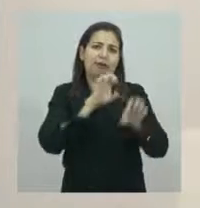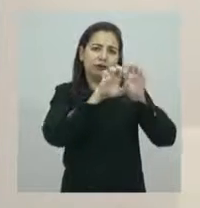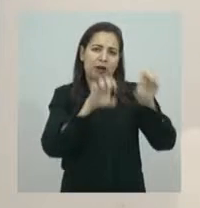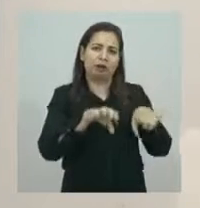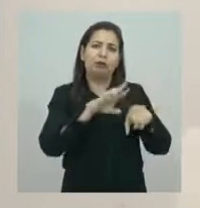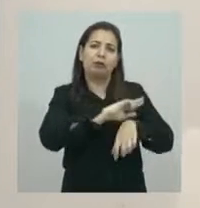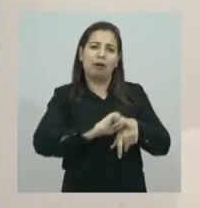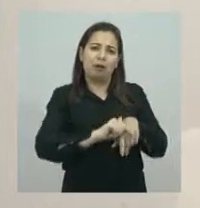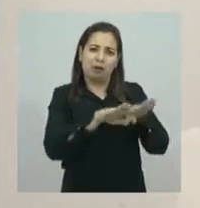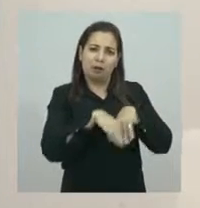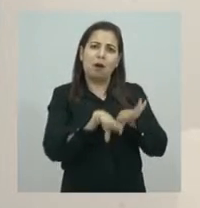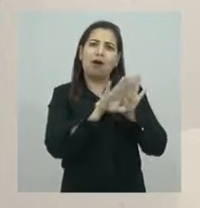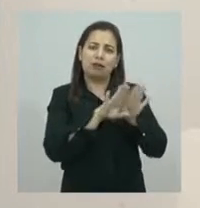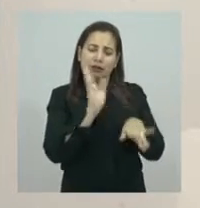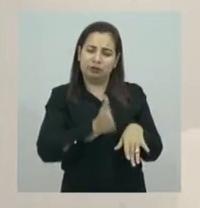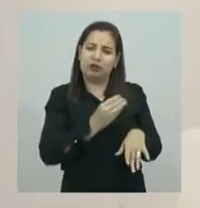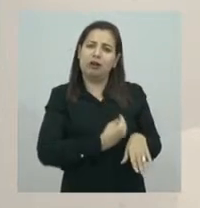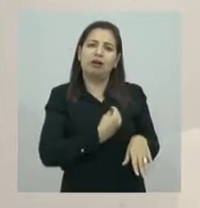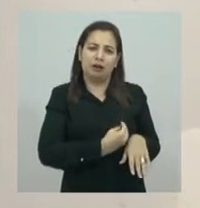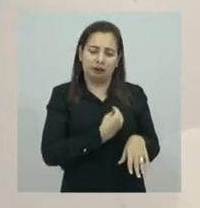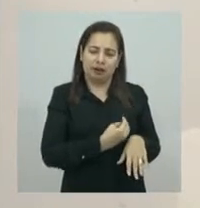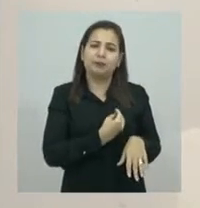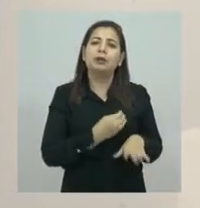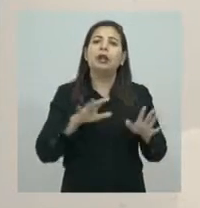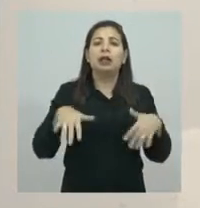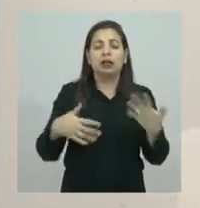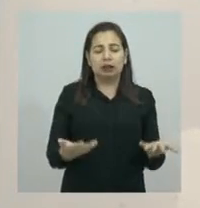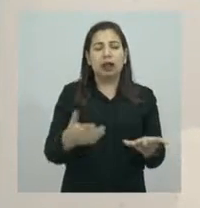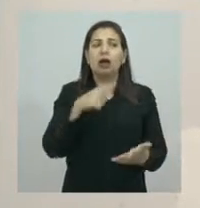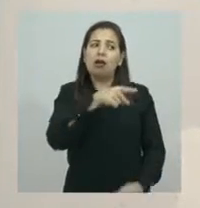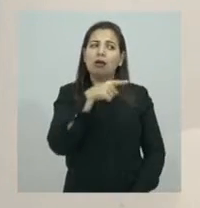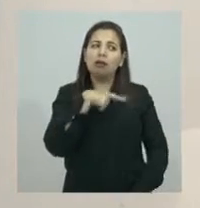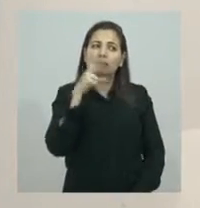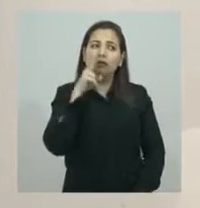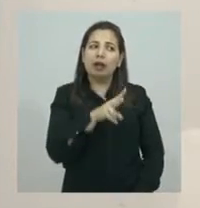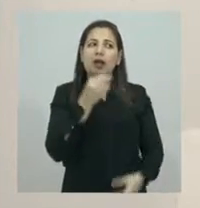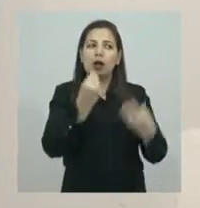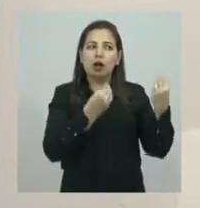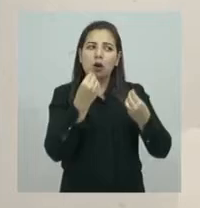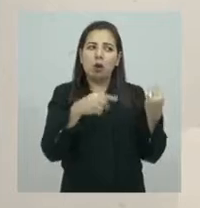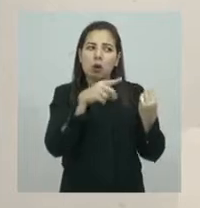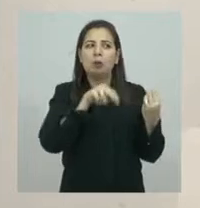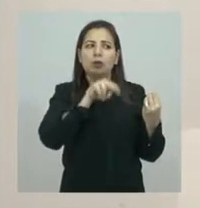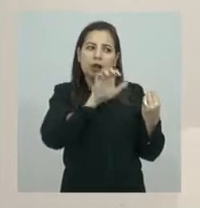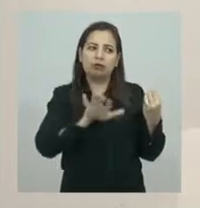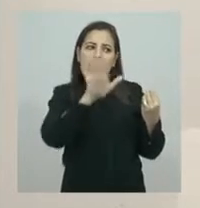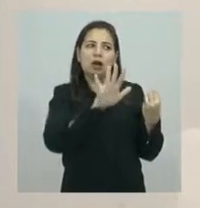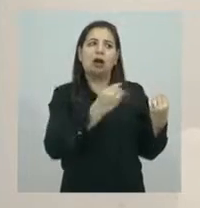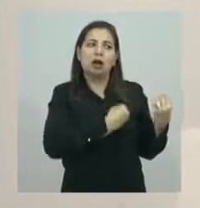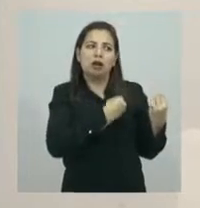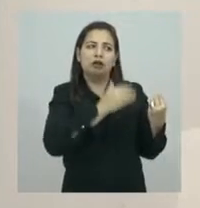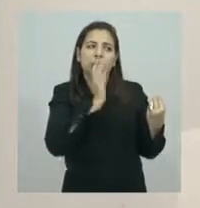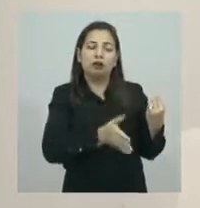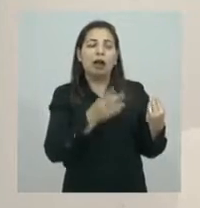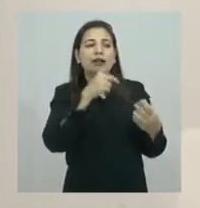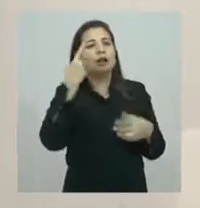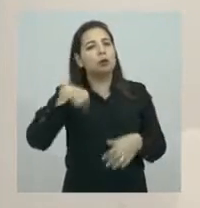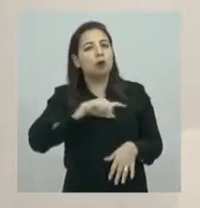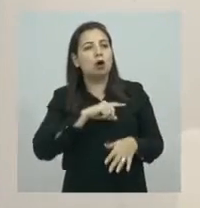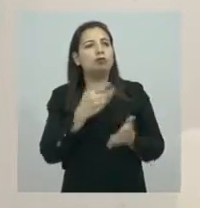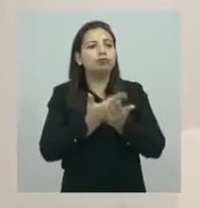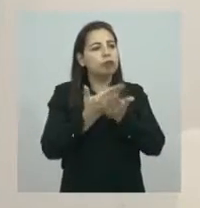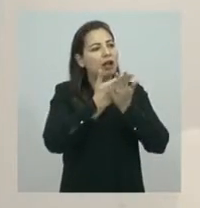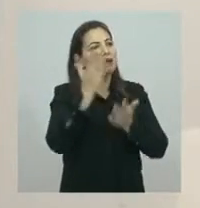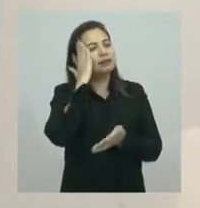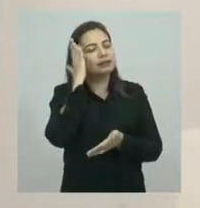mais importantes que existem no Estatuto Nacional e essas medidas, elas serviriam como base